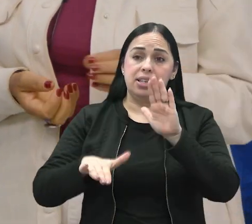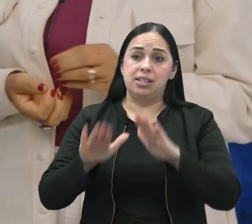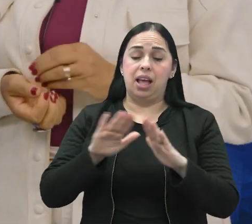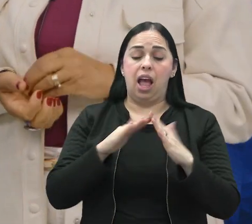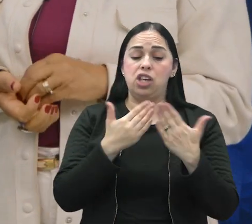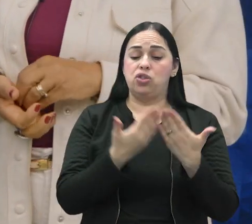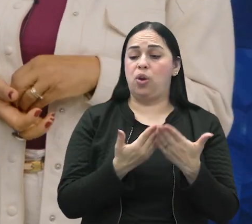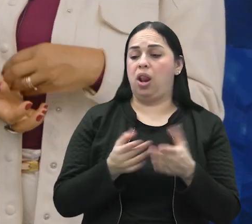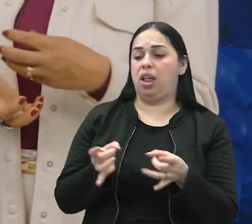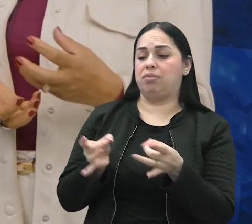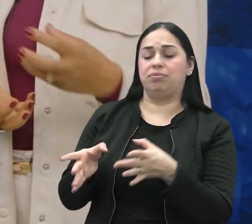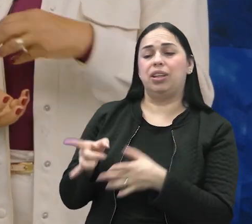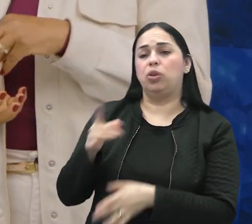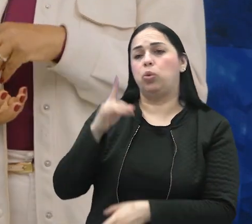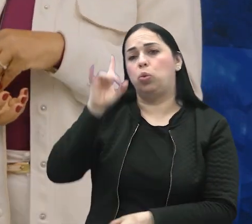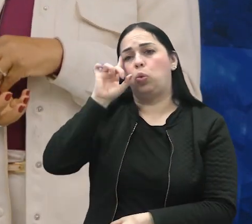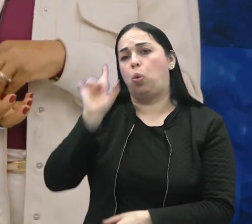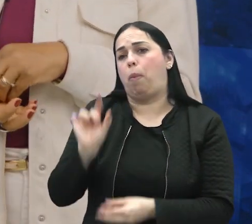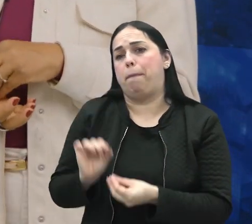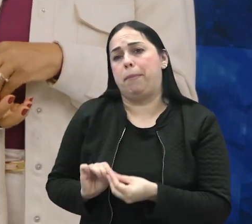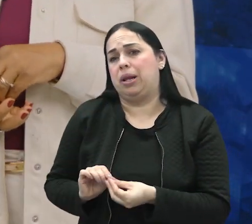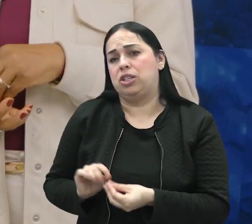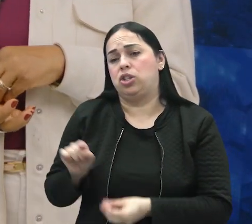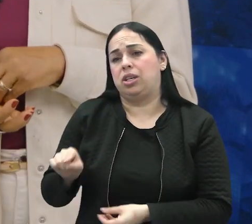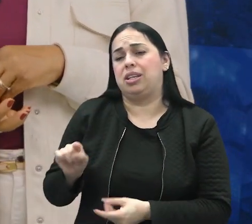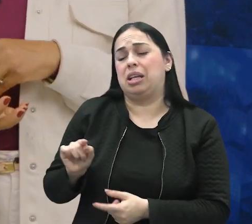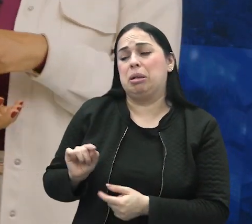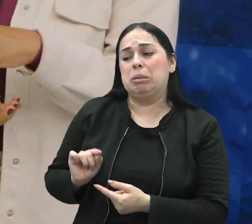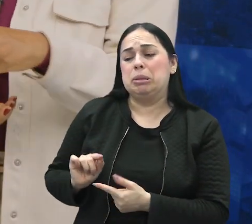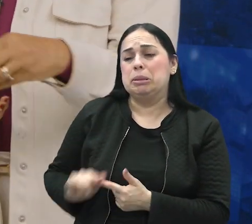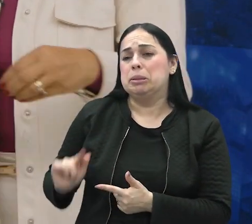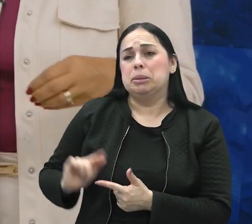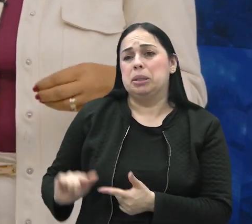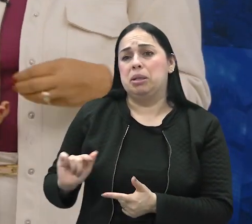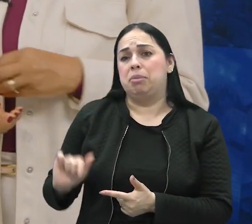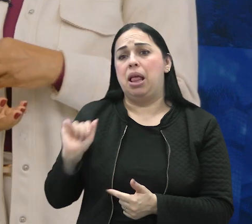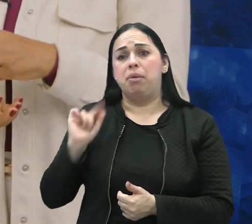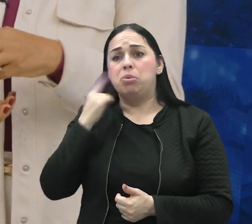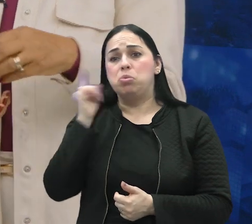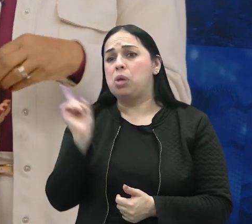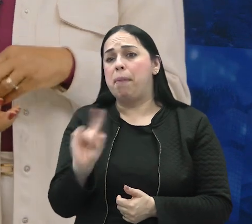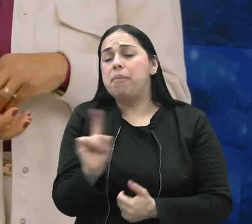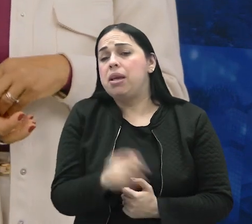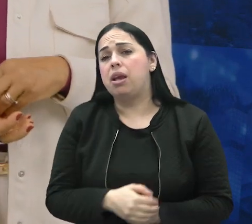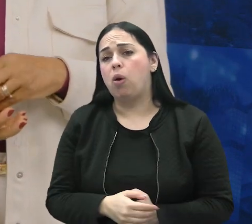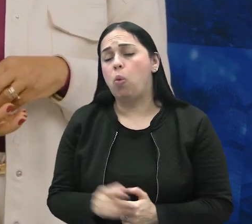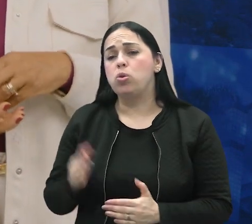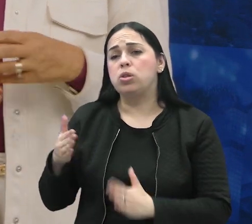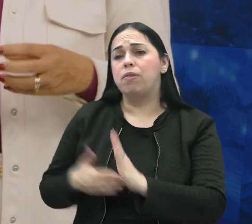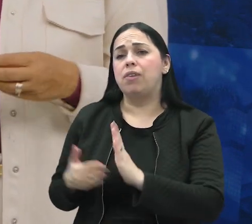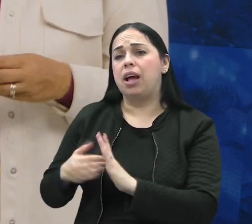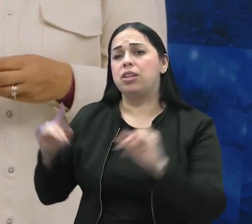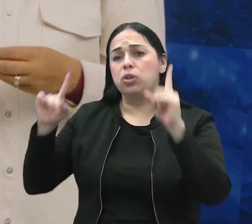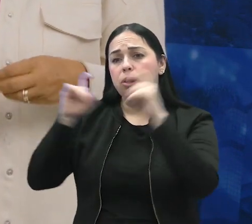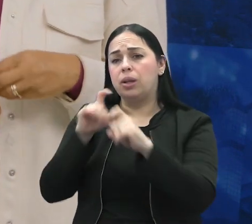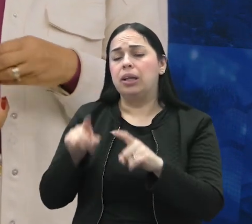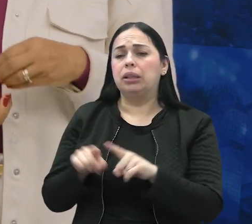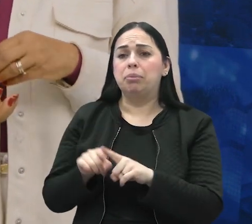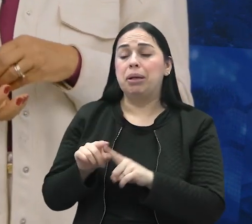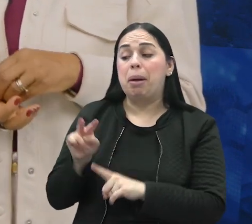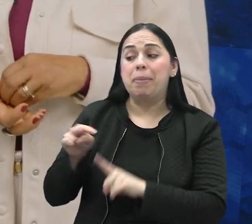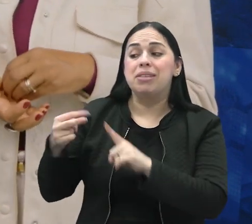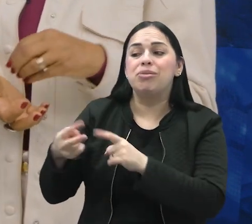própria escola, às vezes, não entendia as suas dificuldades, não tinha um projeto, não tinha, às vezes, nem mesmo um